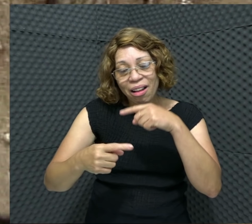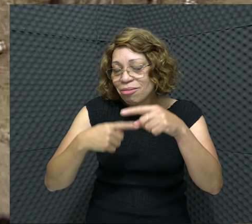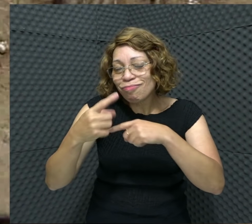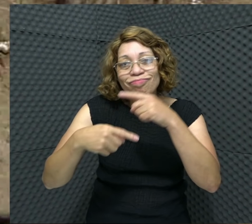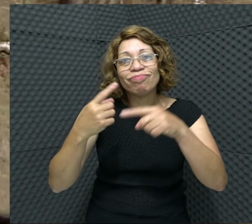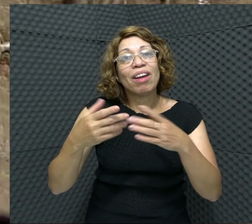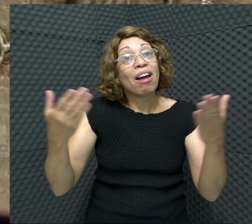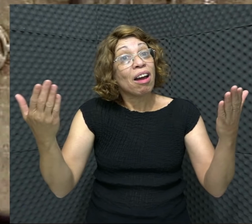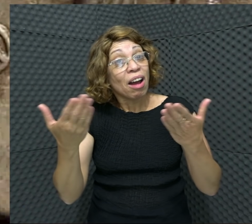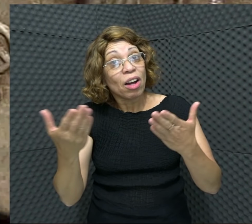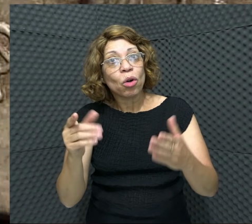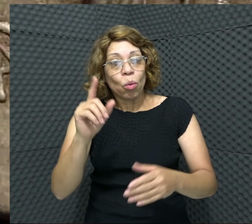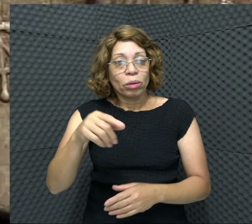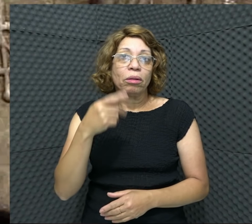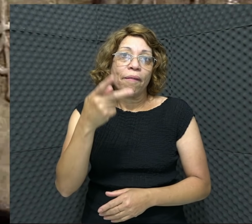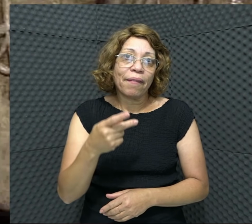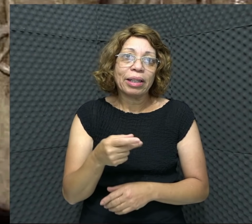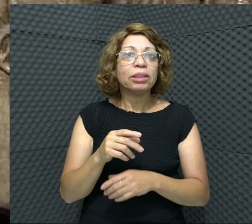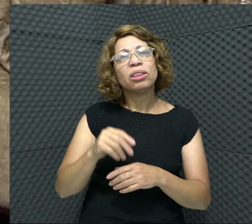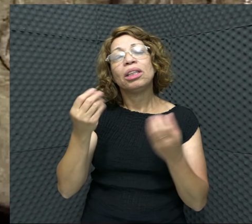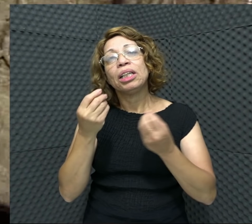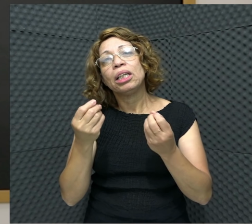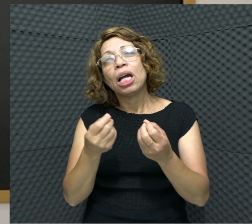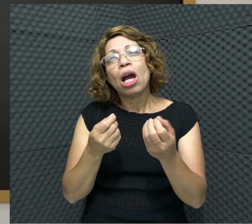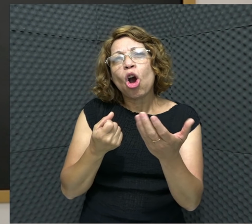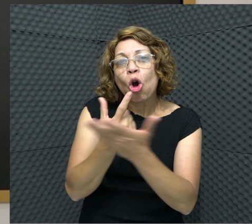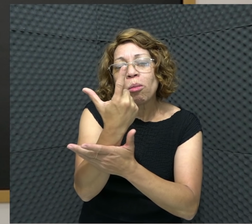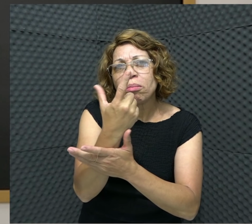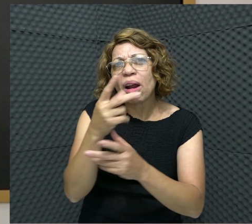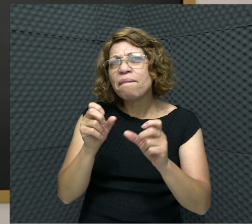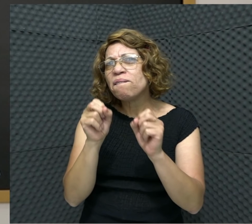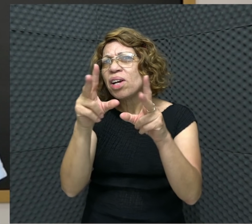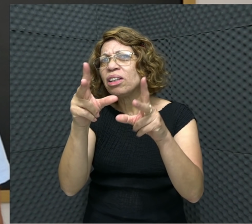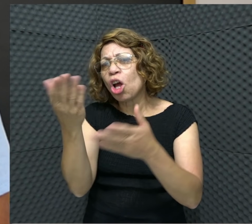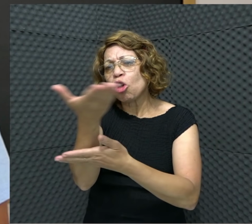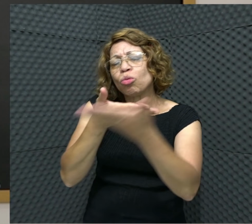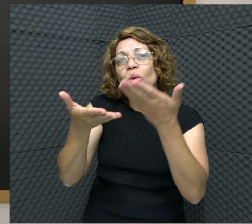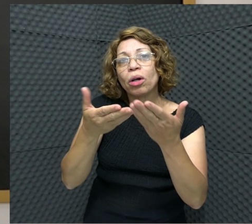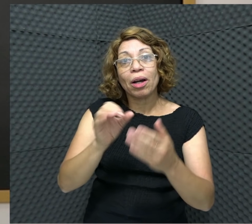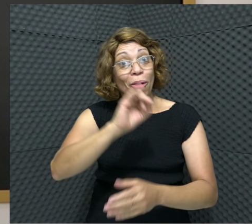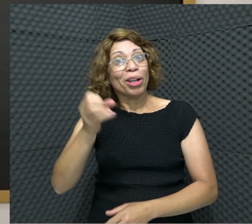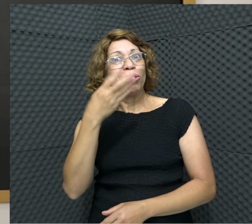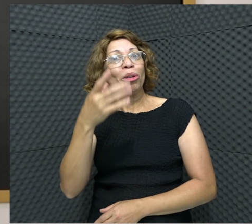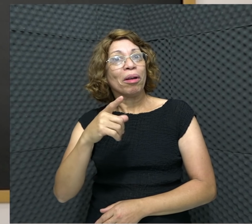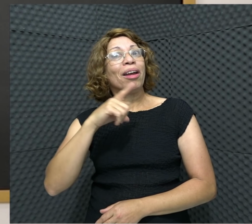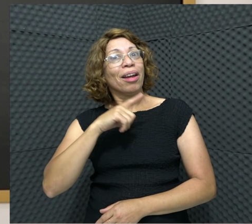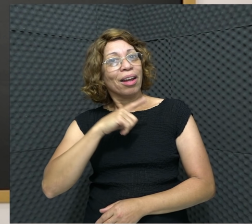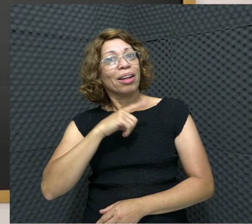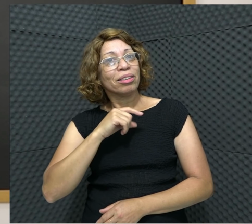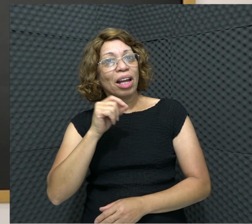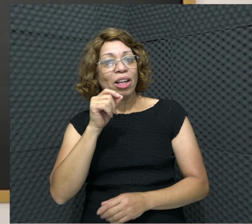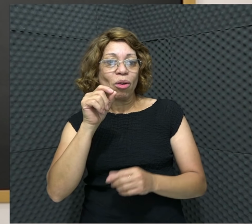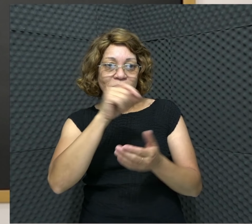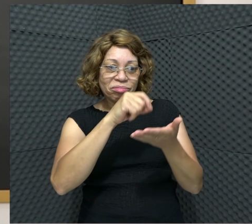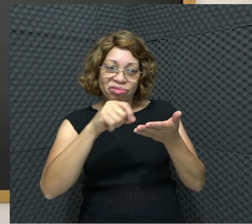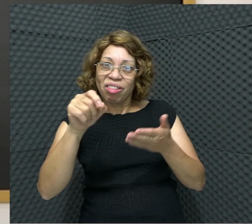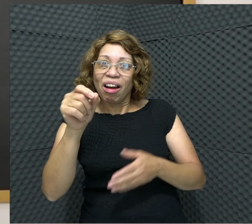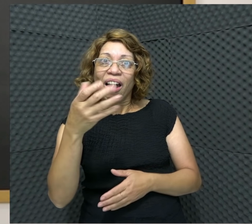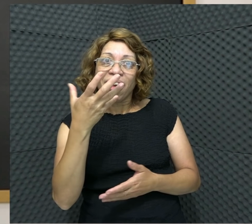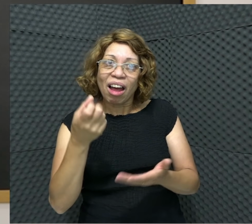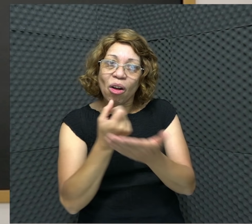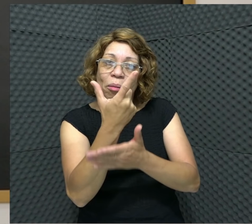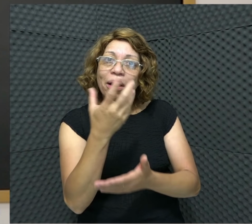etc. Obviamente que quando a gente fala de negócios é natural eu falar para você: oi, tudo bem? Olha, eu tenho um giz, quer comprar esse giz